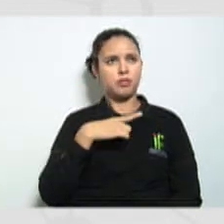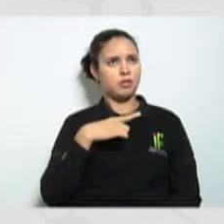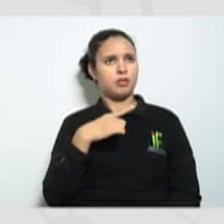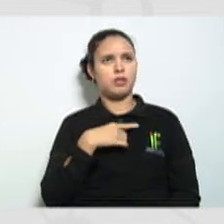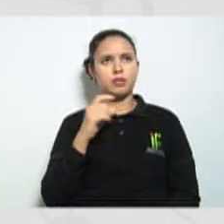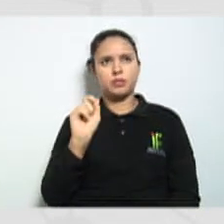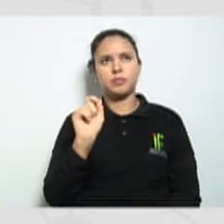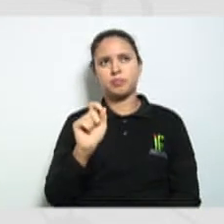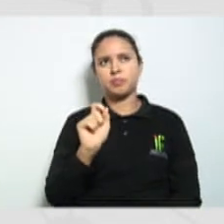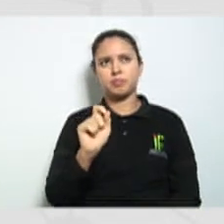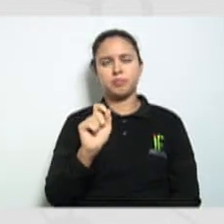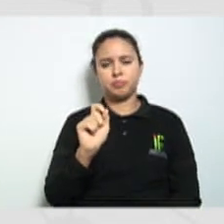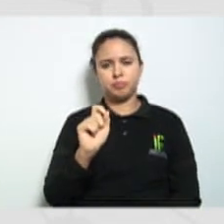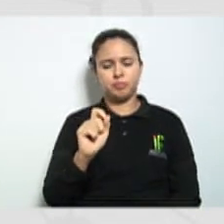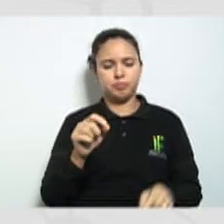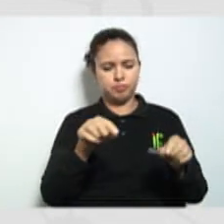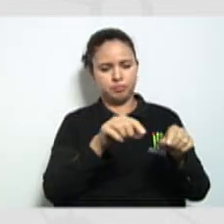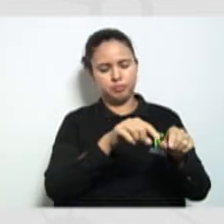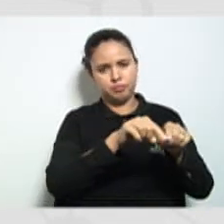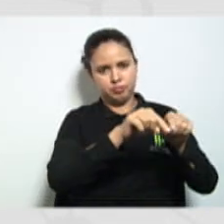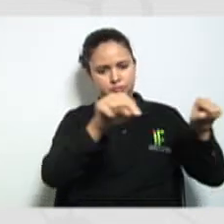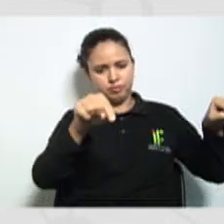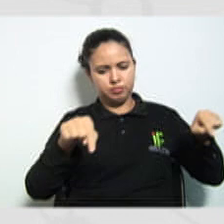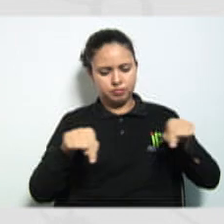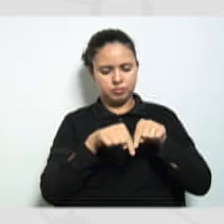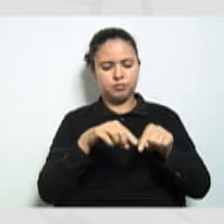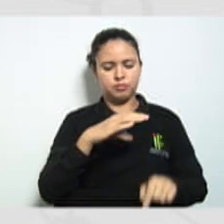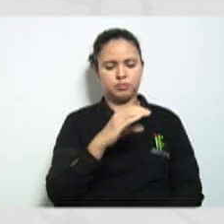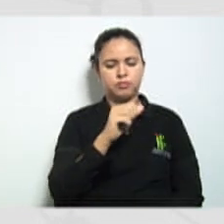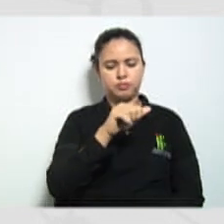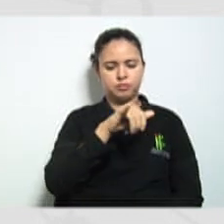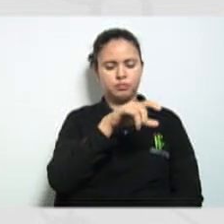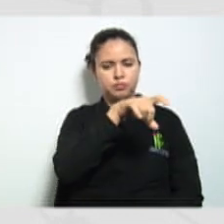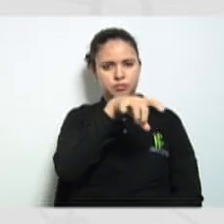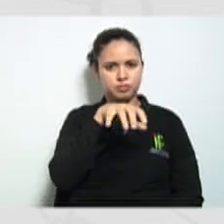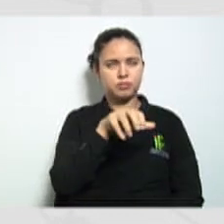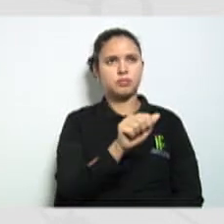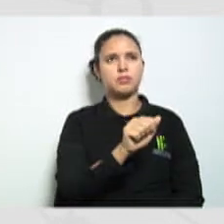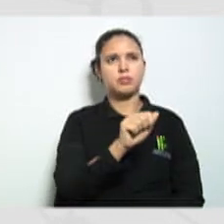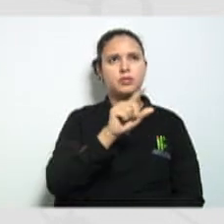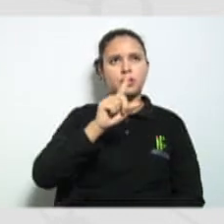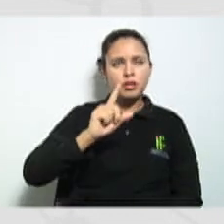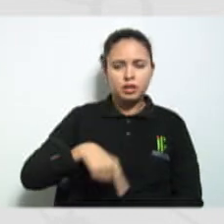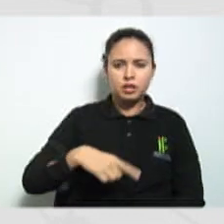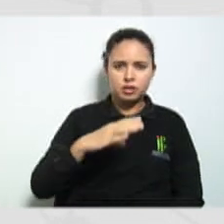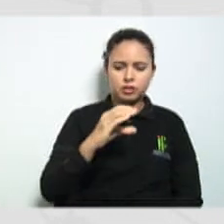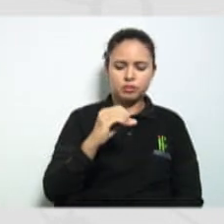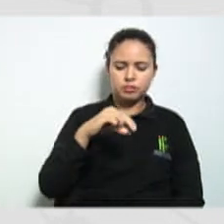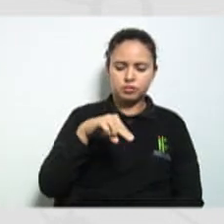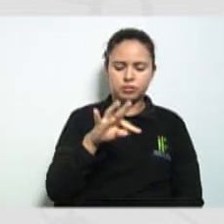caixa e equivalentes de caixa, é uma conta